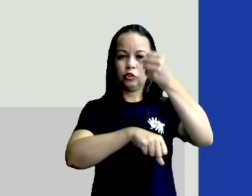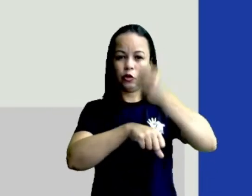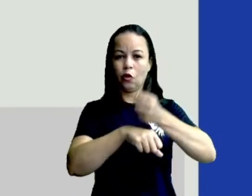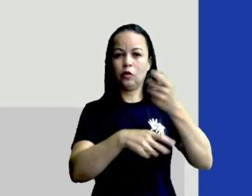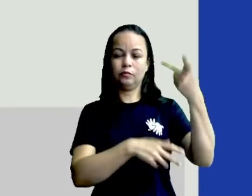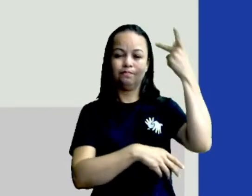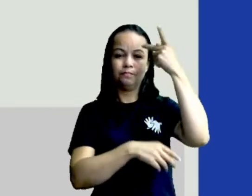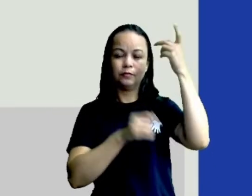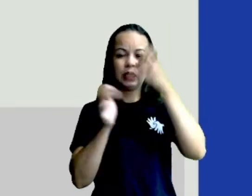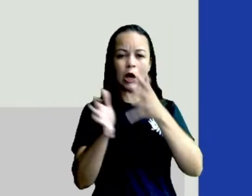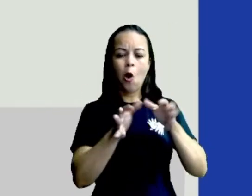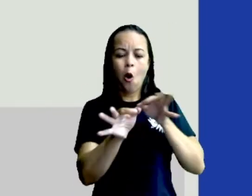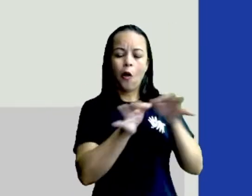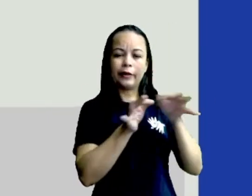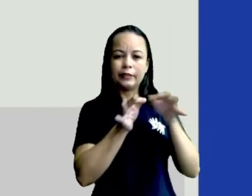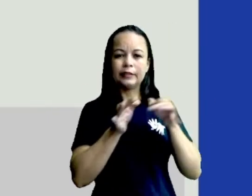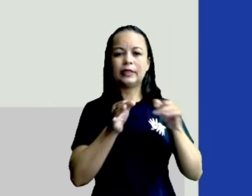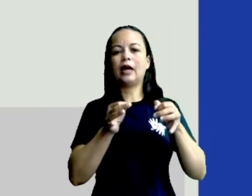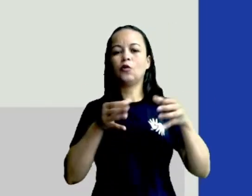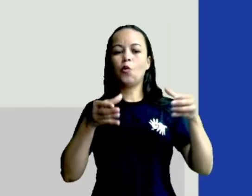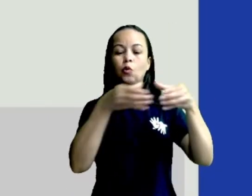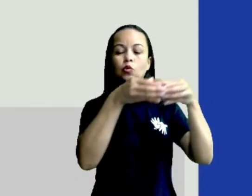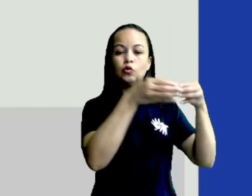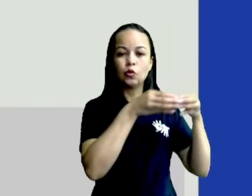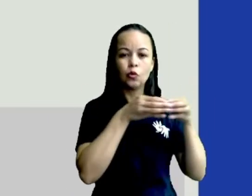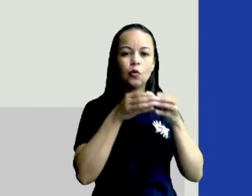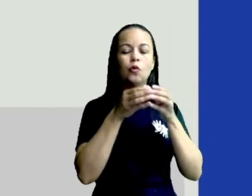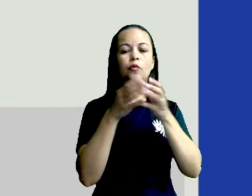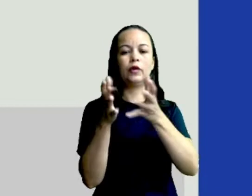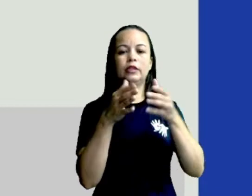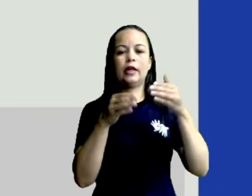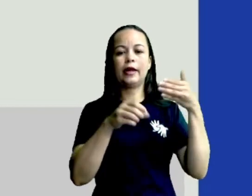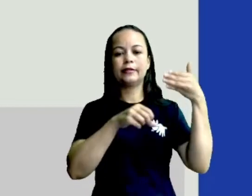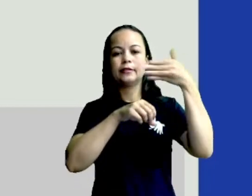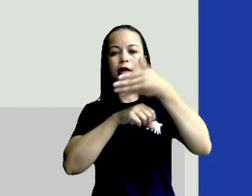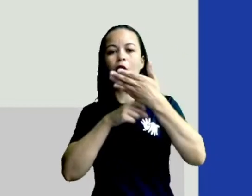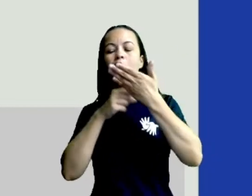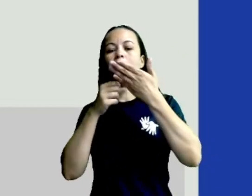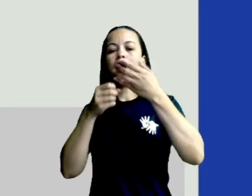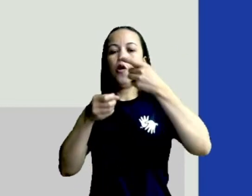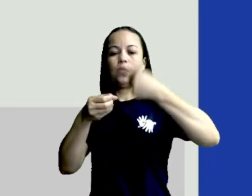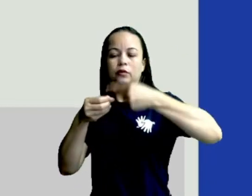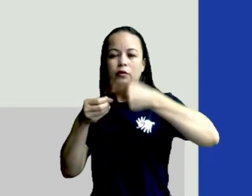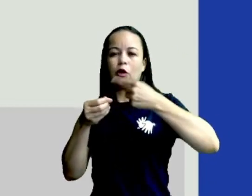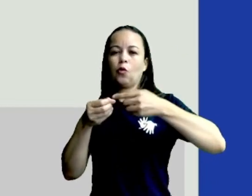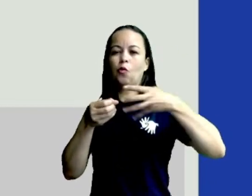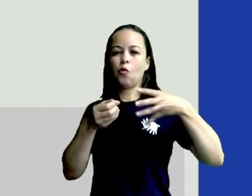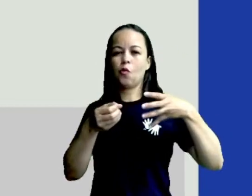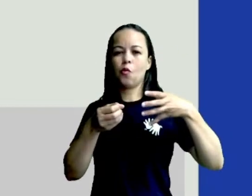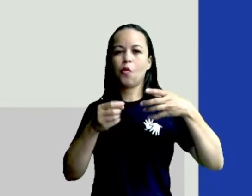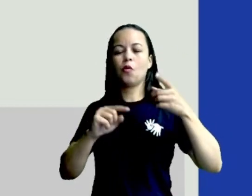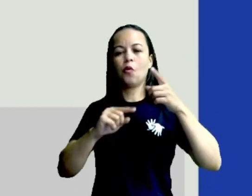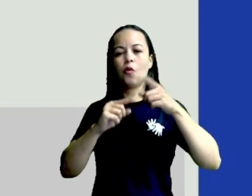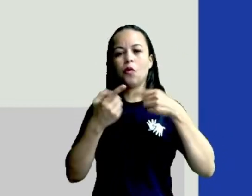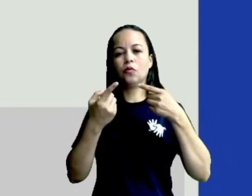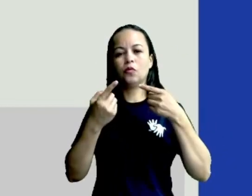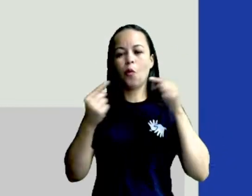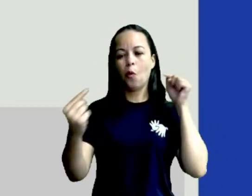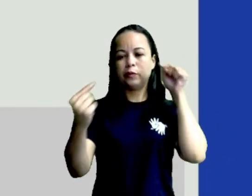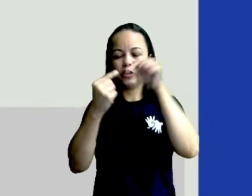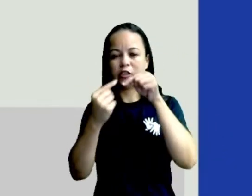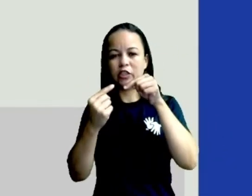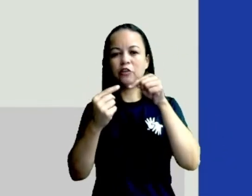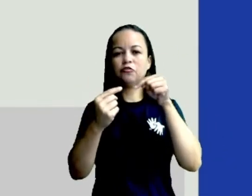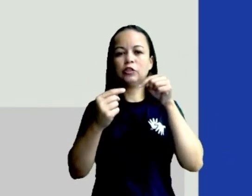paulistas organizaram as bandeiras em direção ao interior, com o objetivo de capturar indígenas e